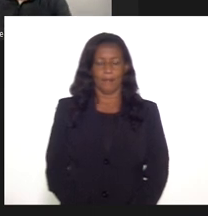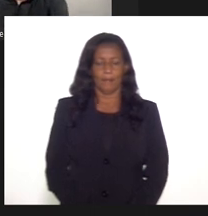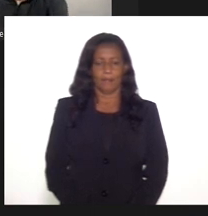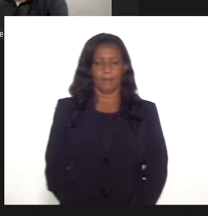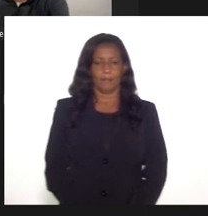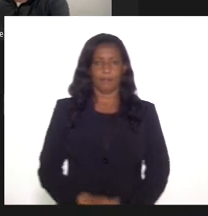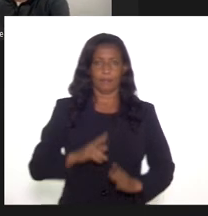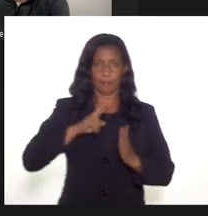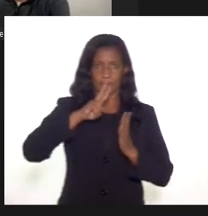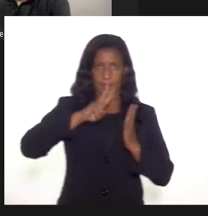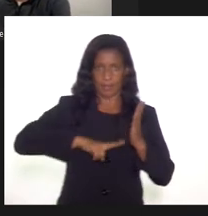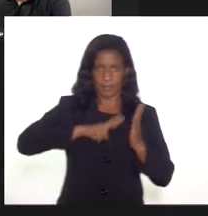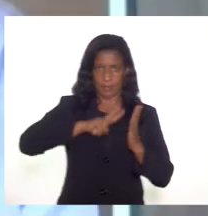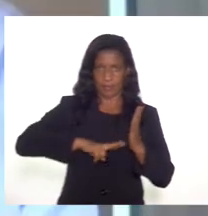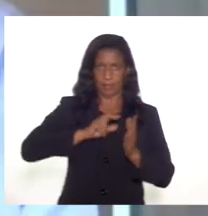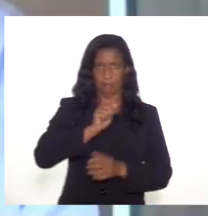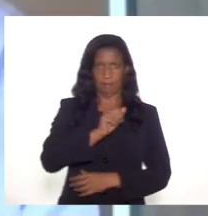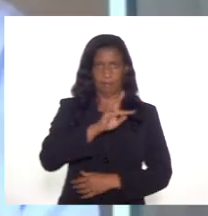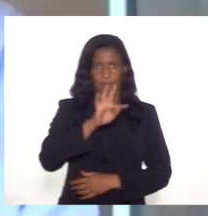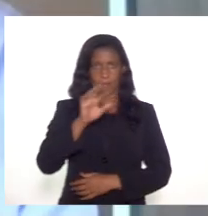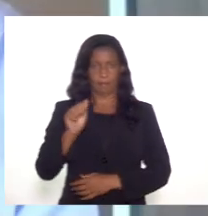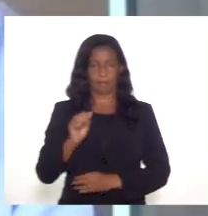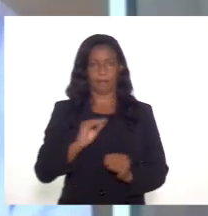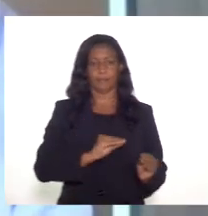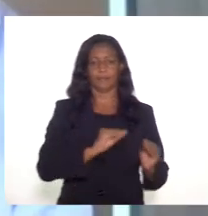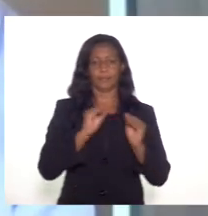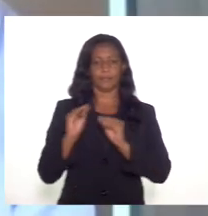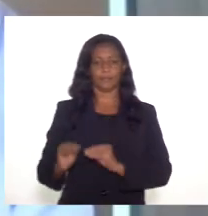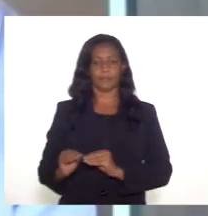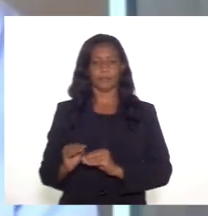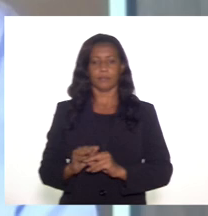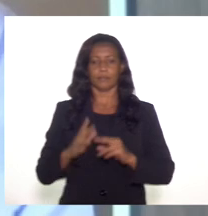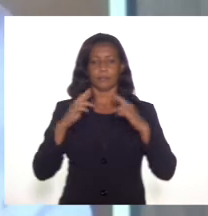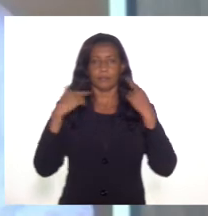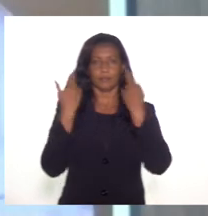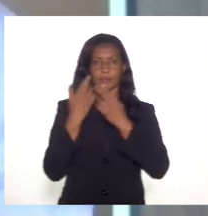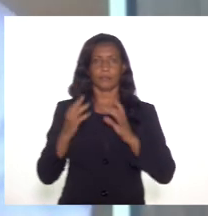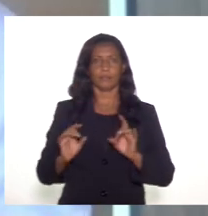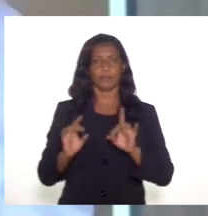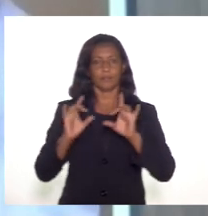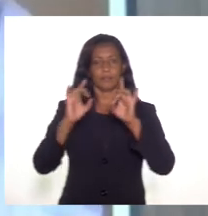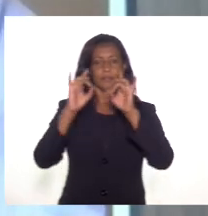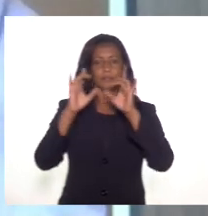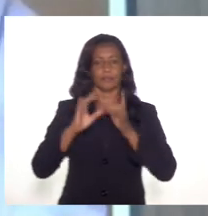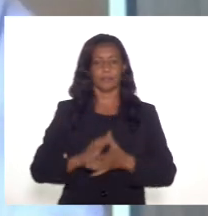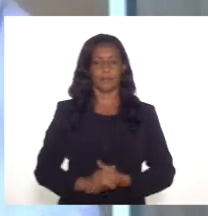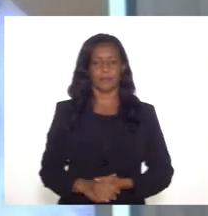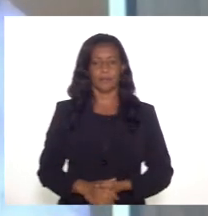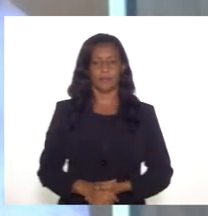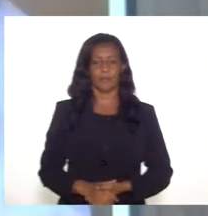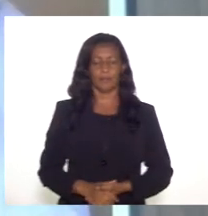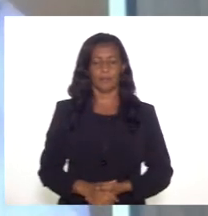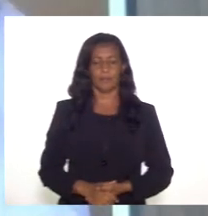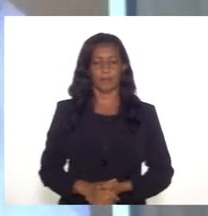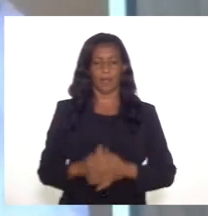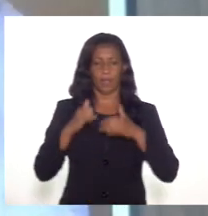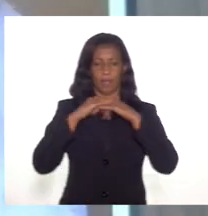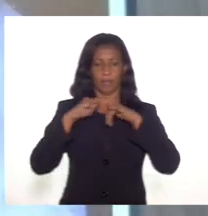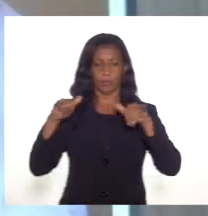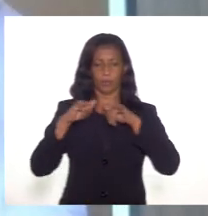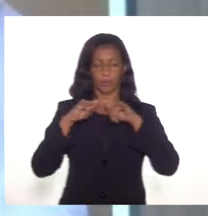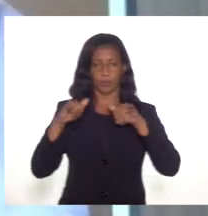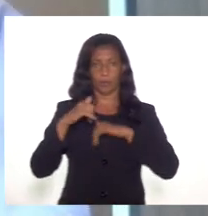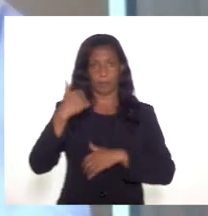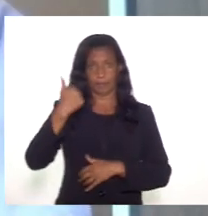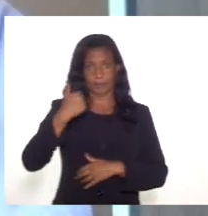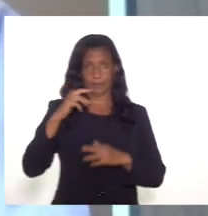Lida a ata, passo a sessão extraordinária, anuncio a primeira